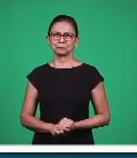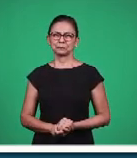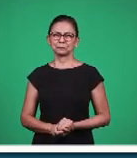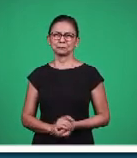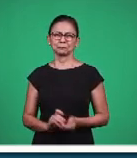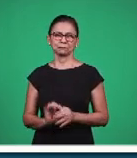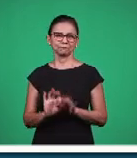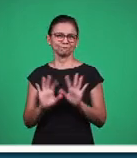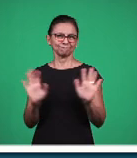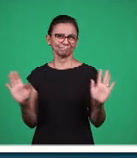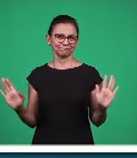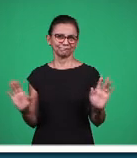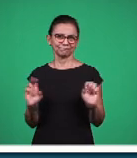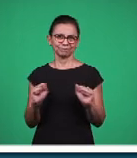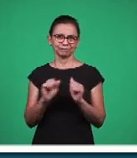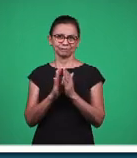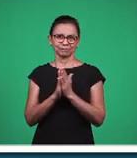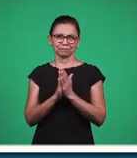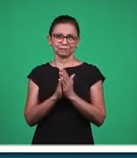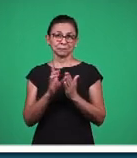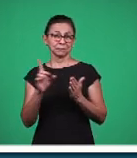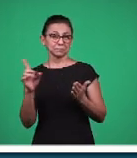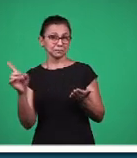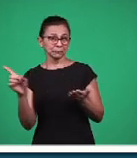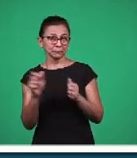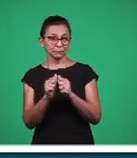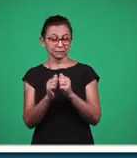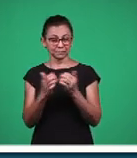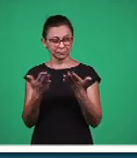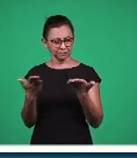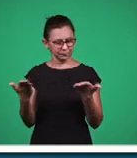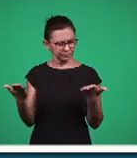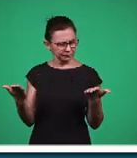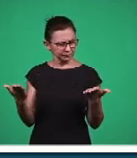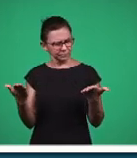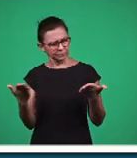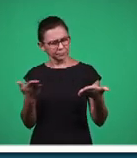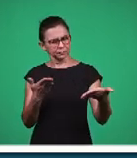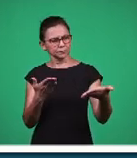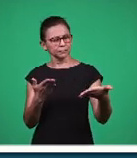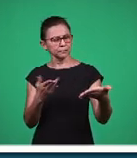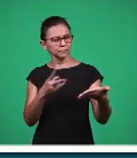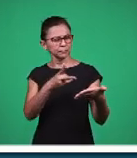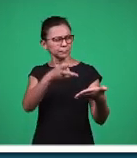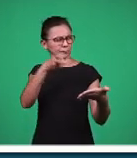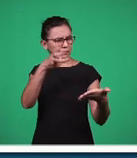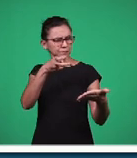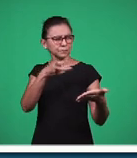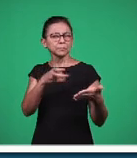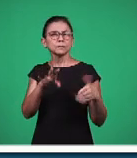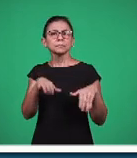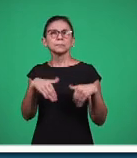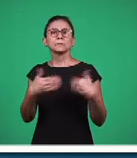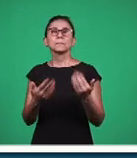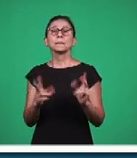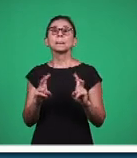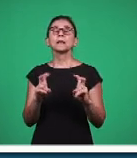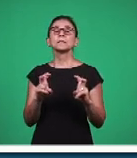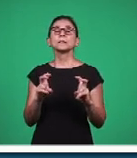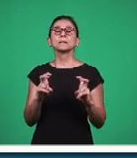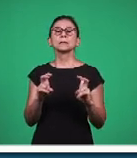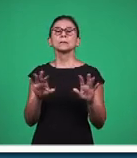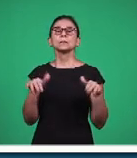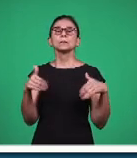estar abrindo a palavra para identificar qual é essa expressão que foi usada pelo